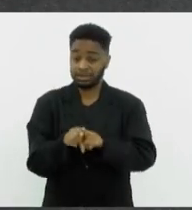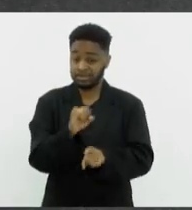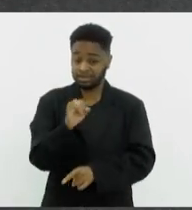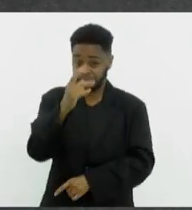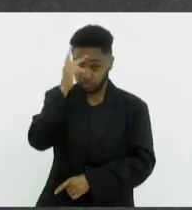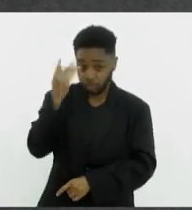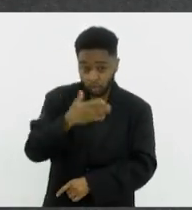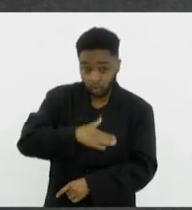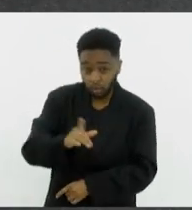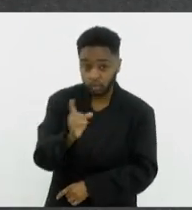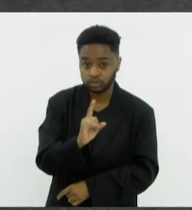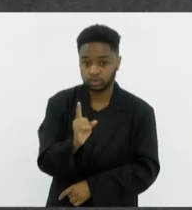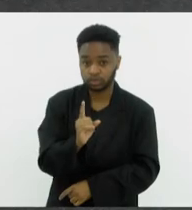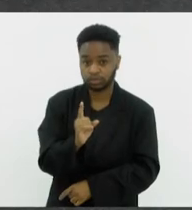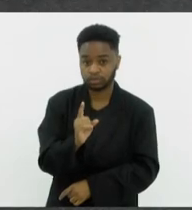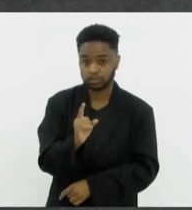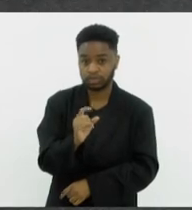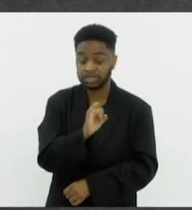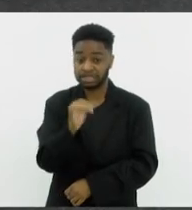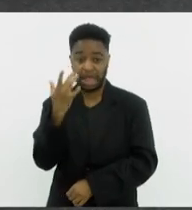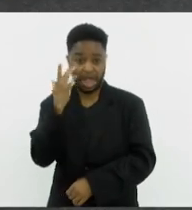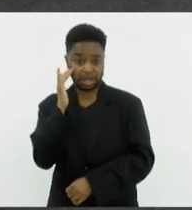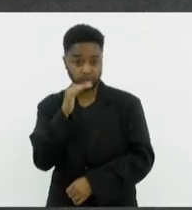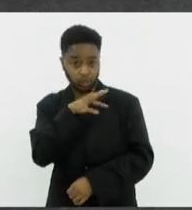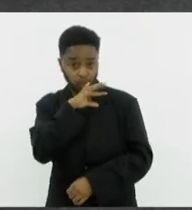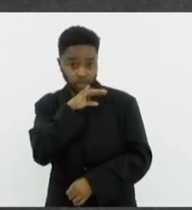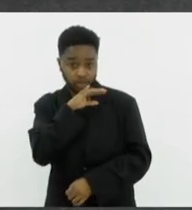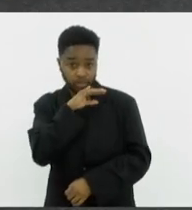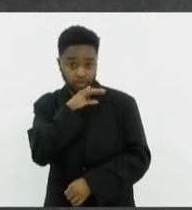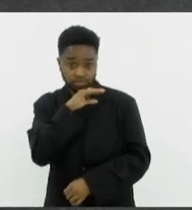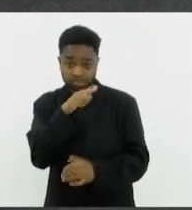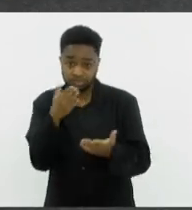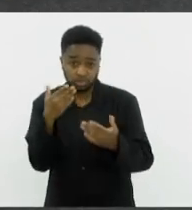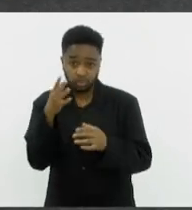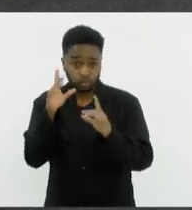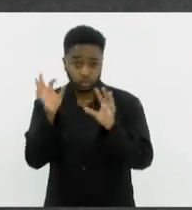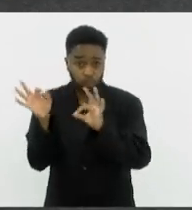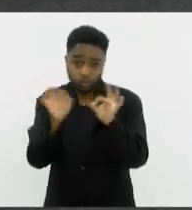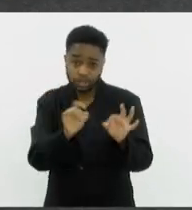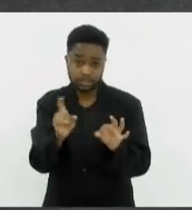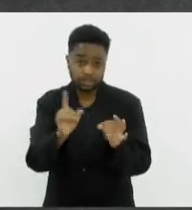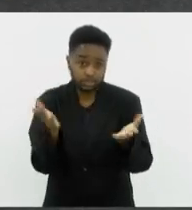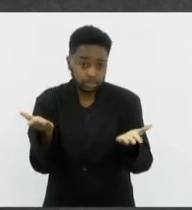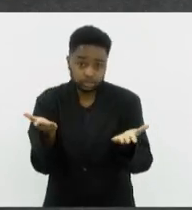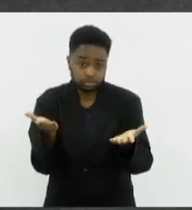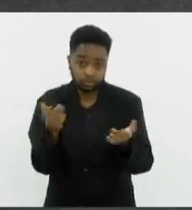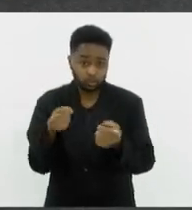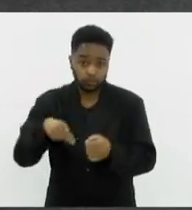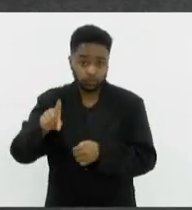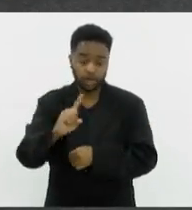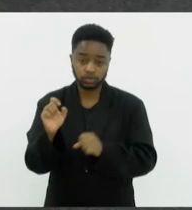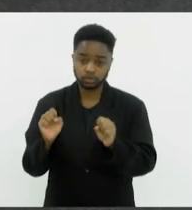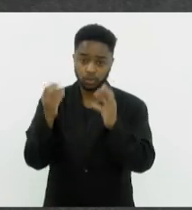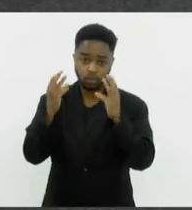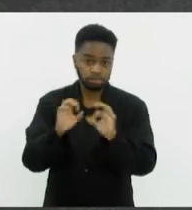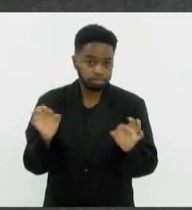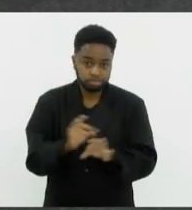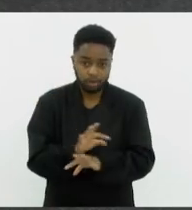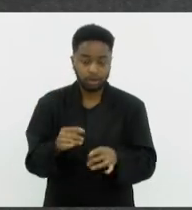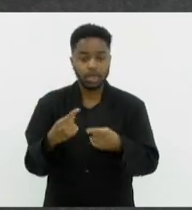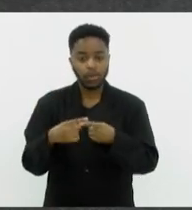gostou, quem acha ruim, sai da sala, desliga a televisão e não vai no show. Quero dizer que